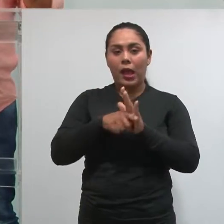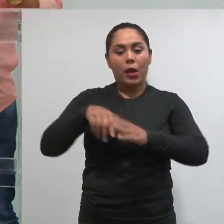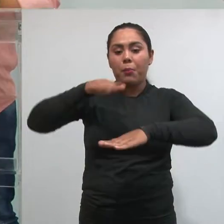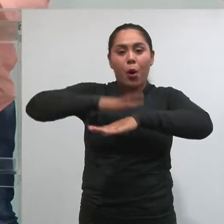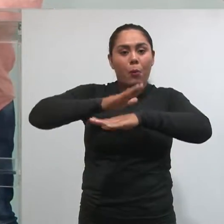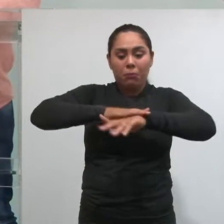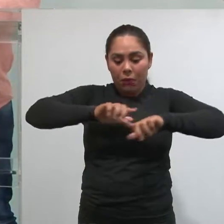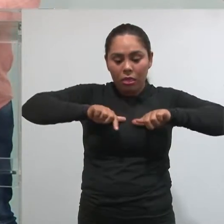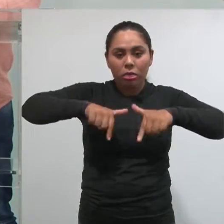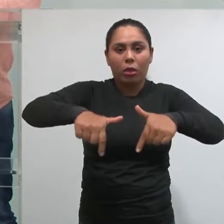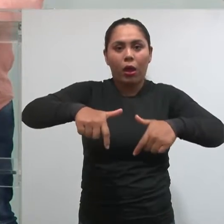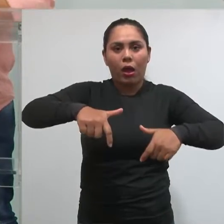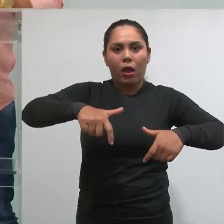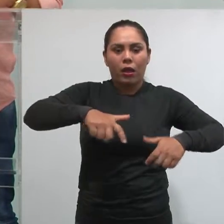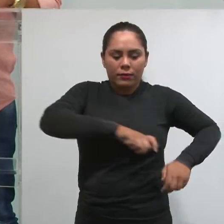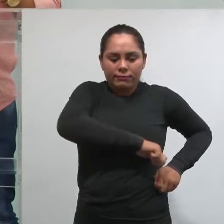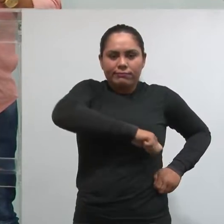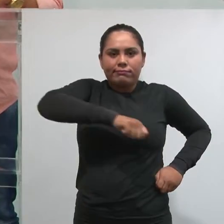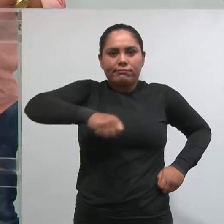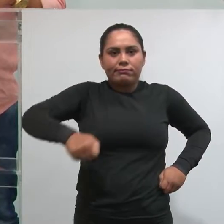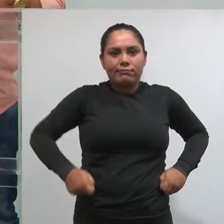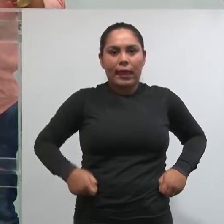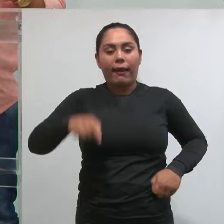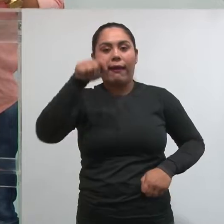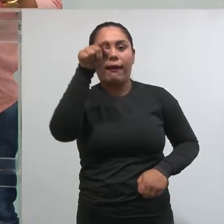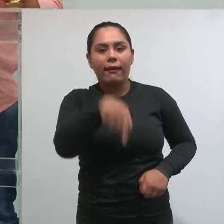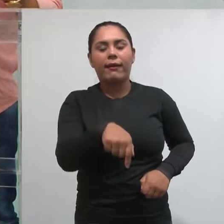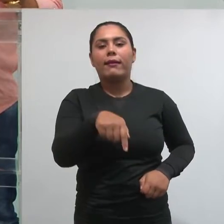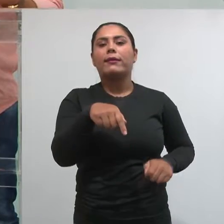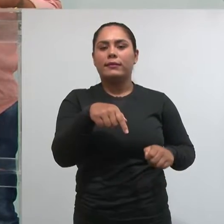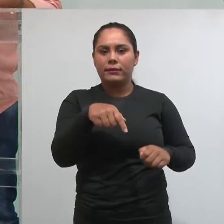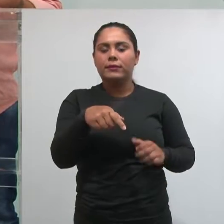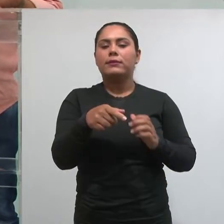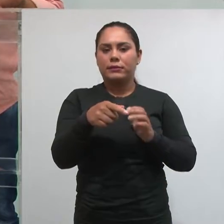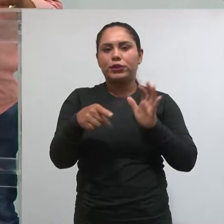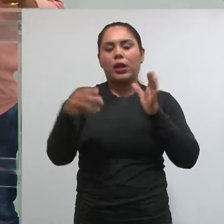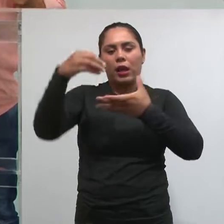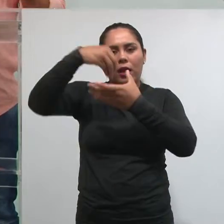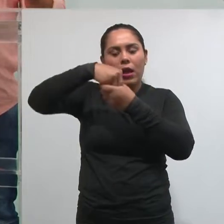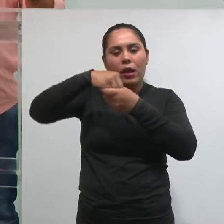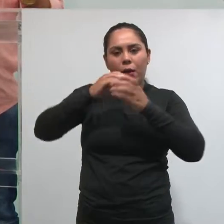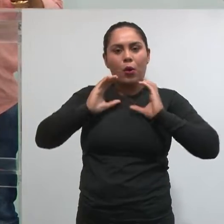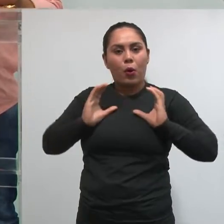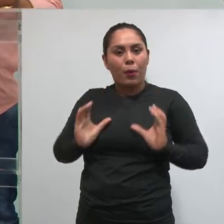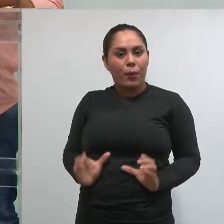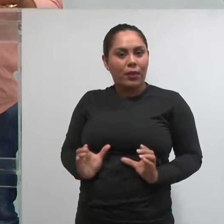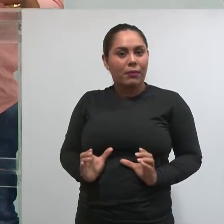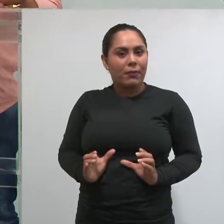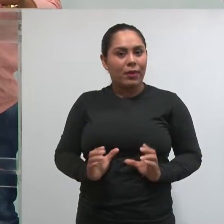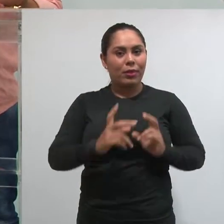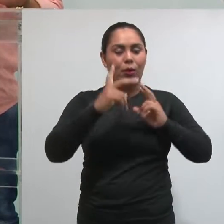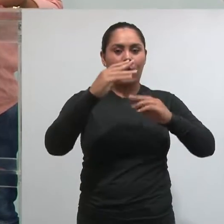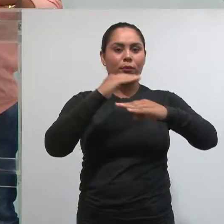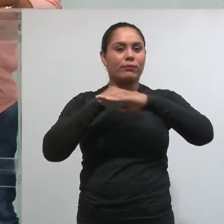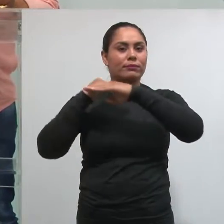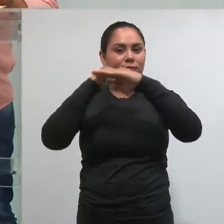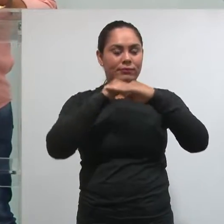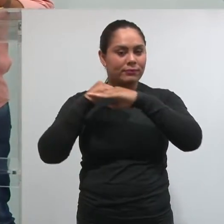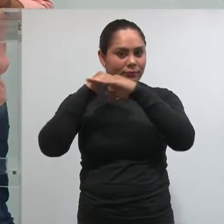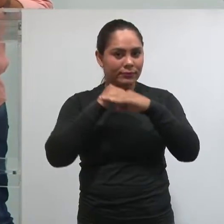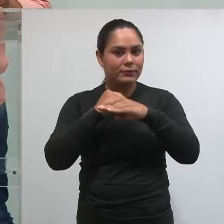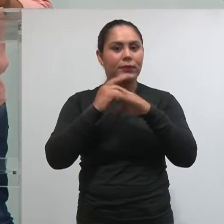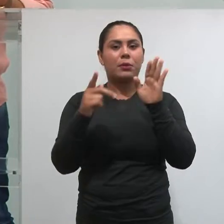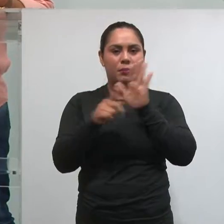de colocar o cinto de segurança, né, ela está incutida dentro de um comportamento social baseado no Código de